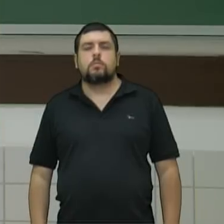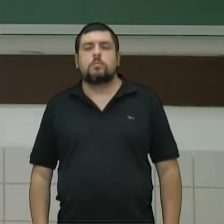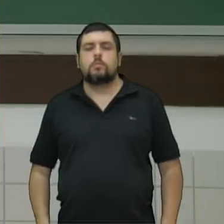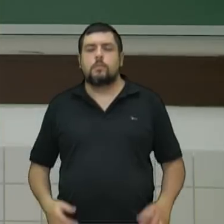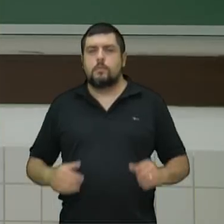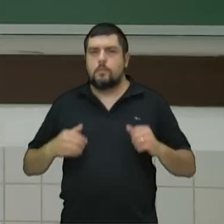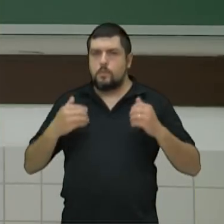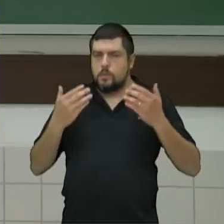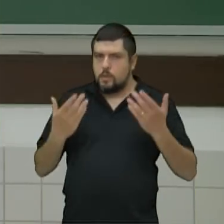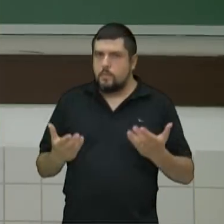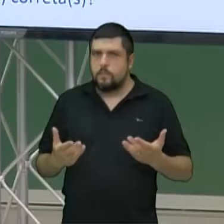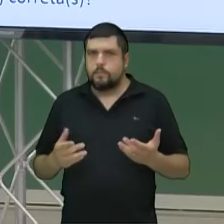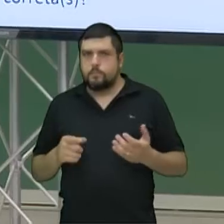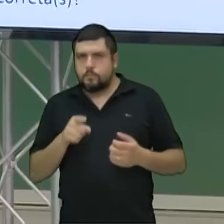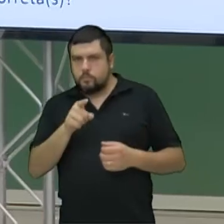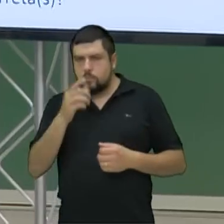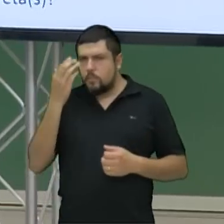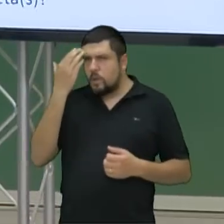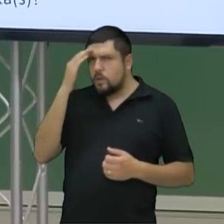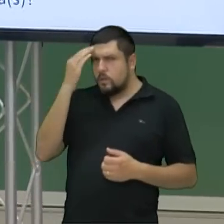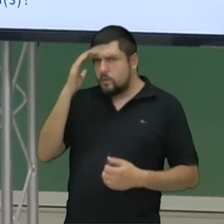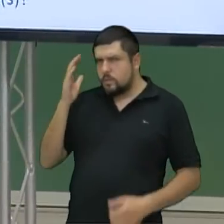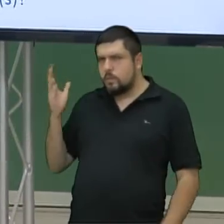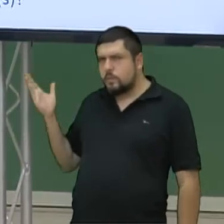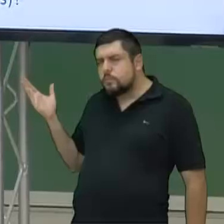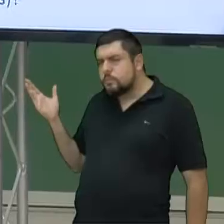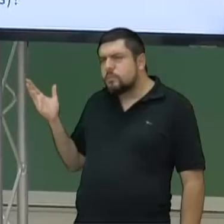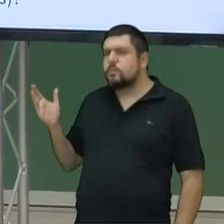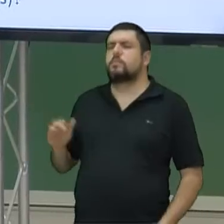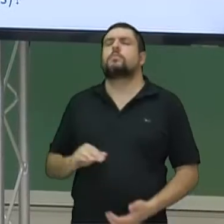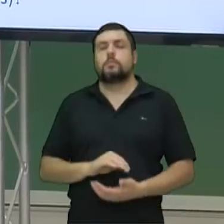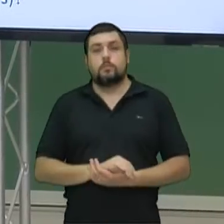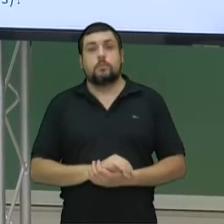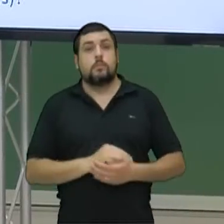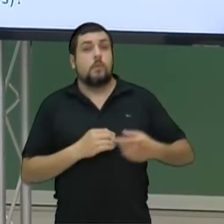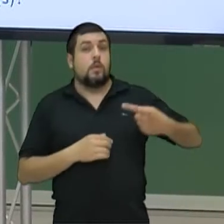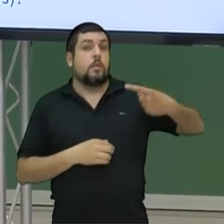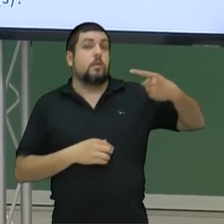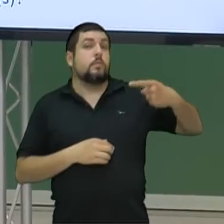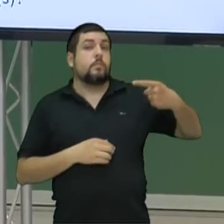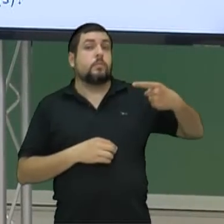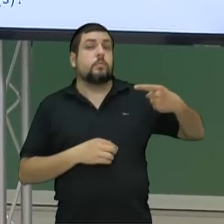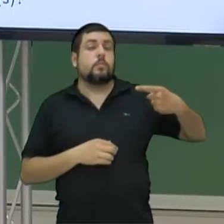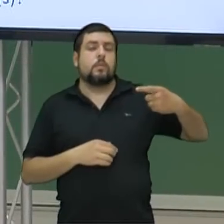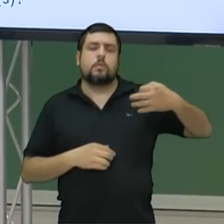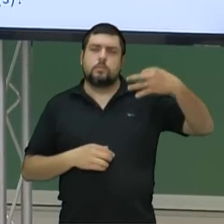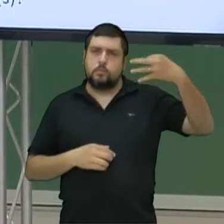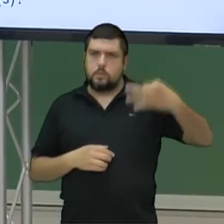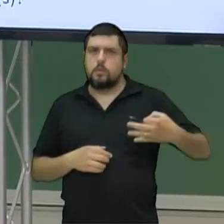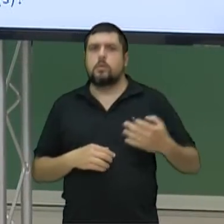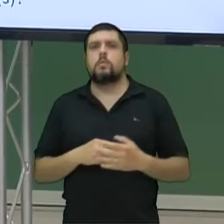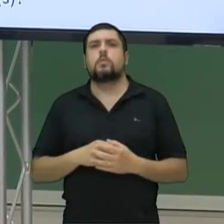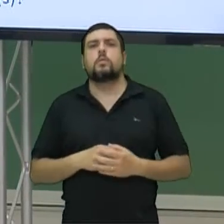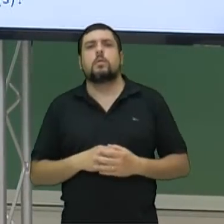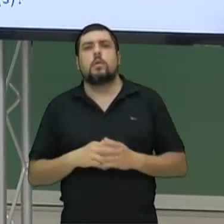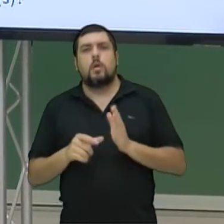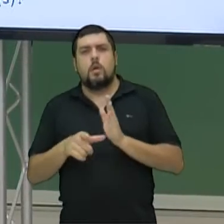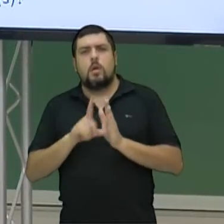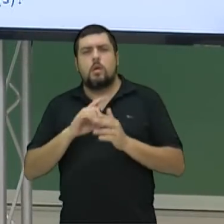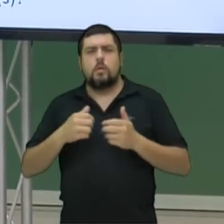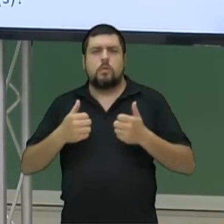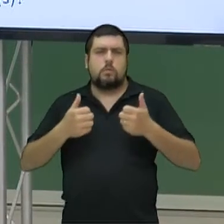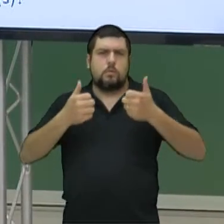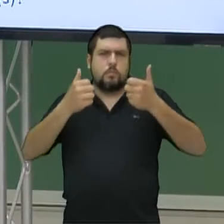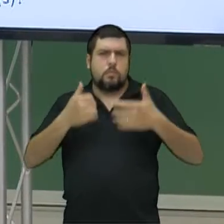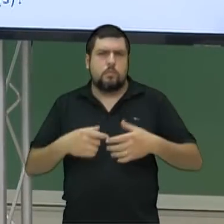Pessoal, entendido essa questão aqui? Vamos lá então. Primeira questão correta, né? A gente acabou de discutir isso na